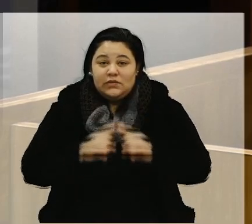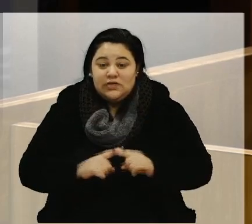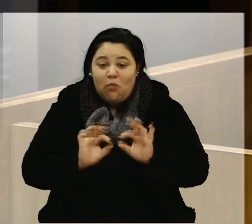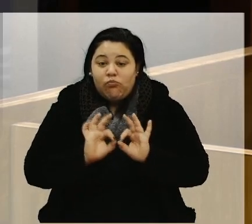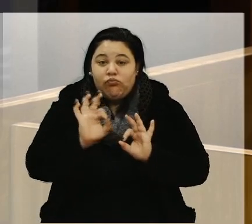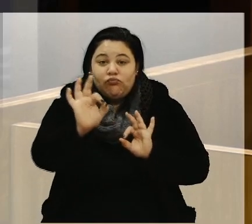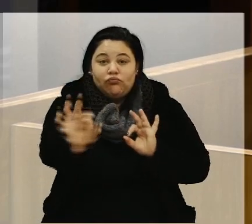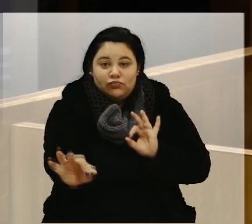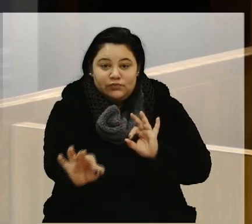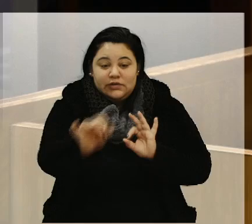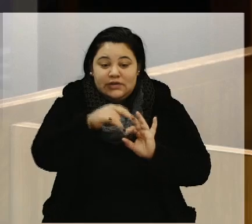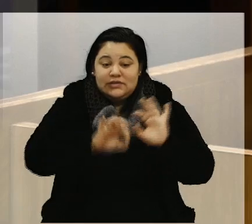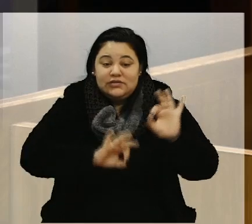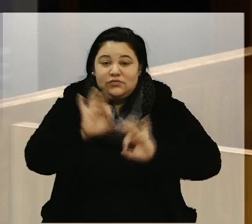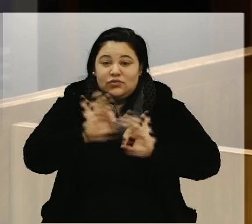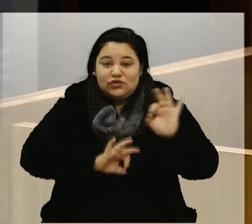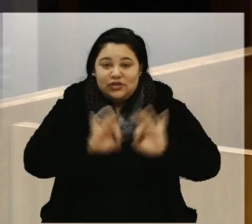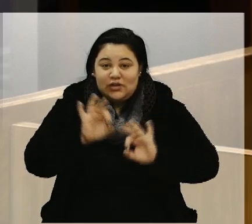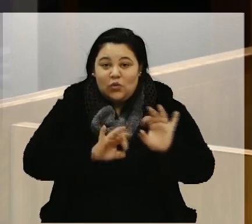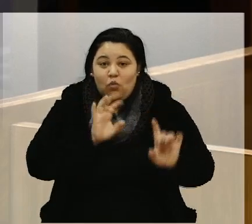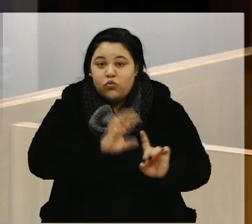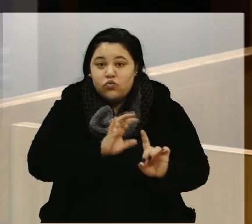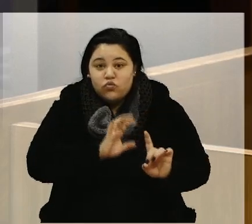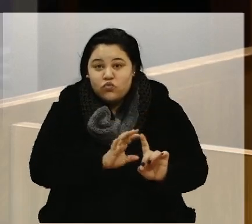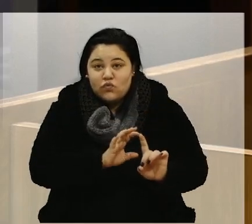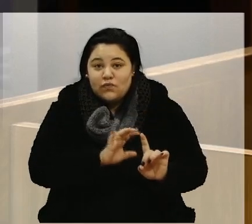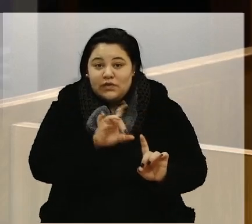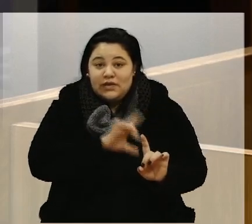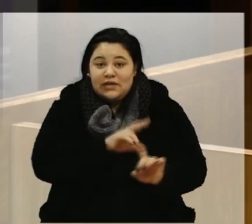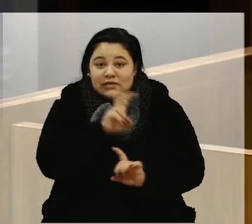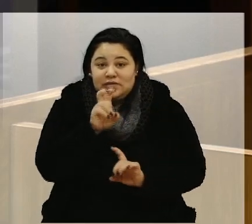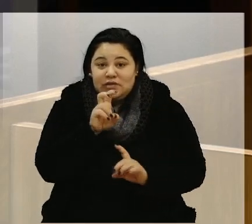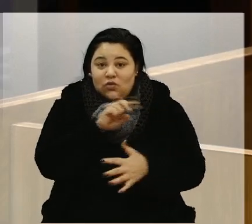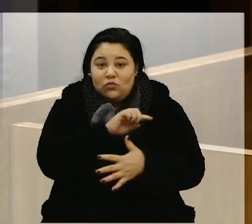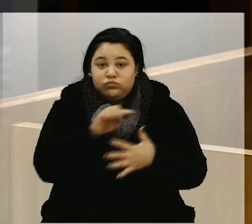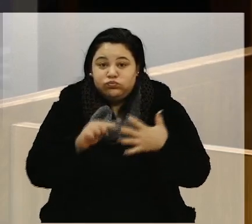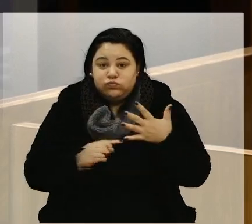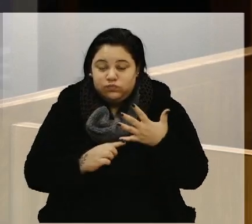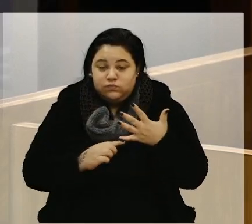Inspirar 365 possui 5 pilares. Pode passar.